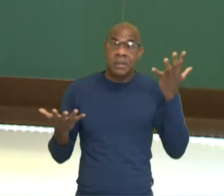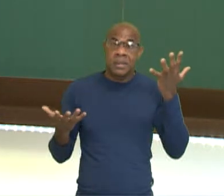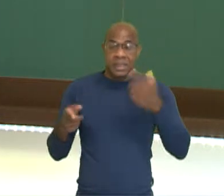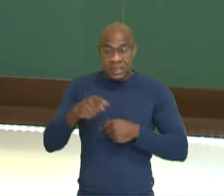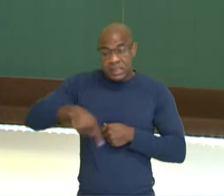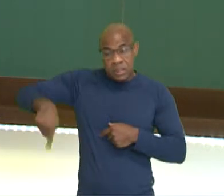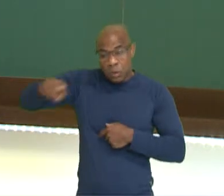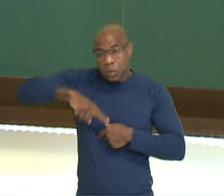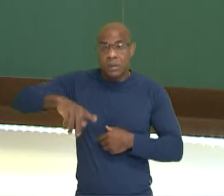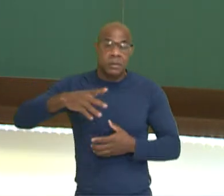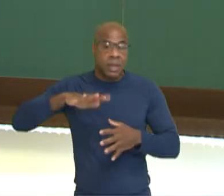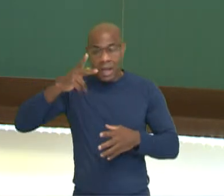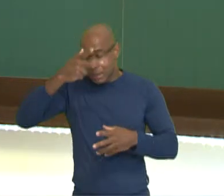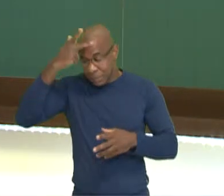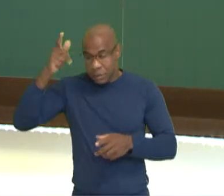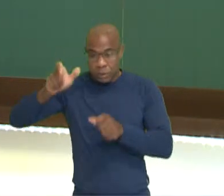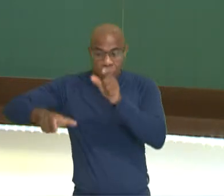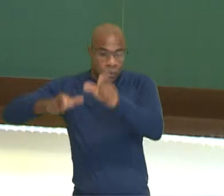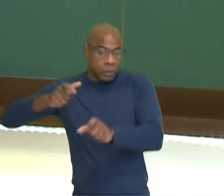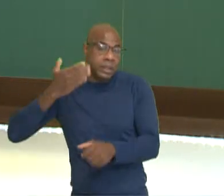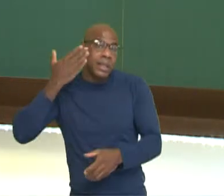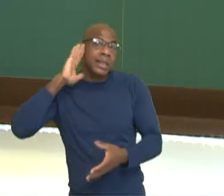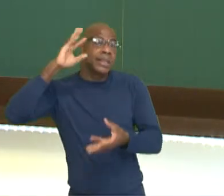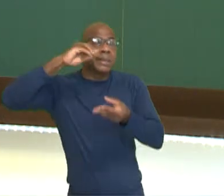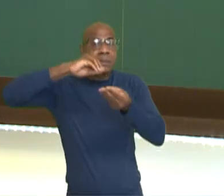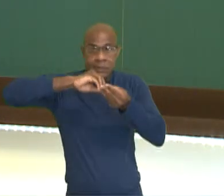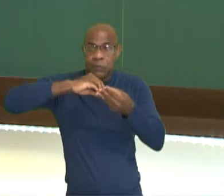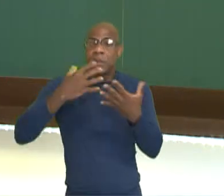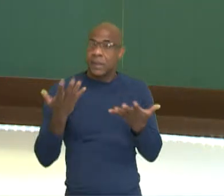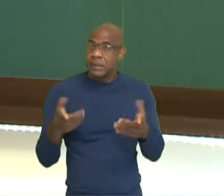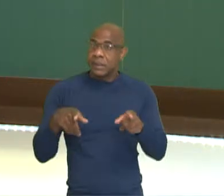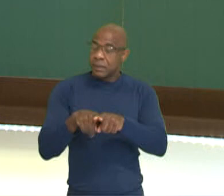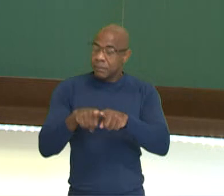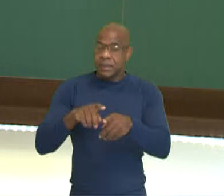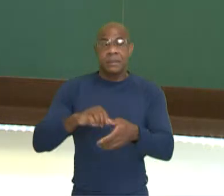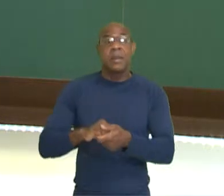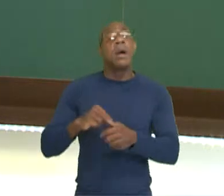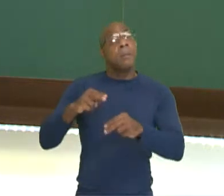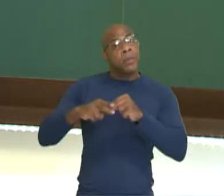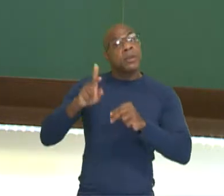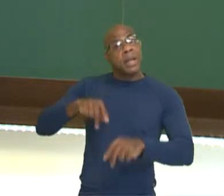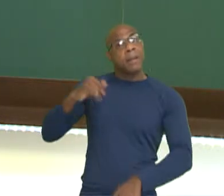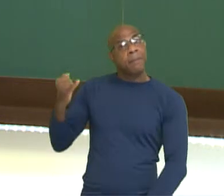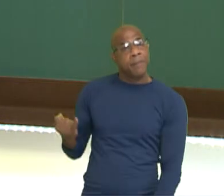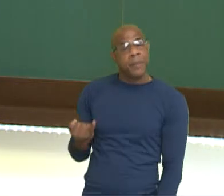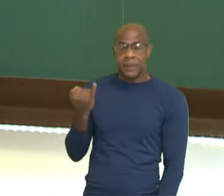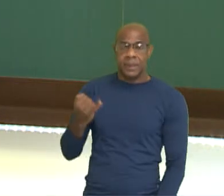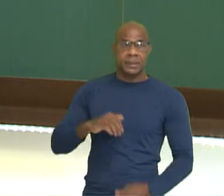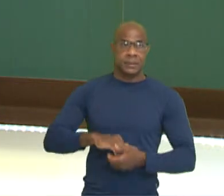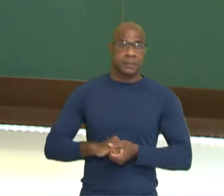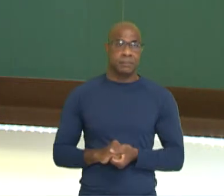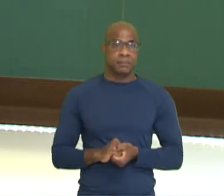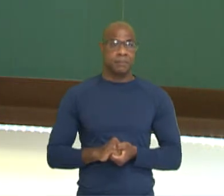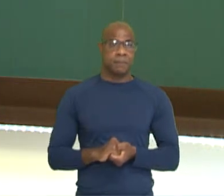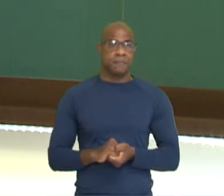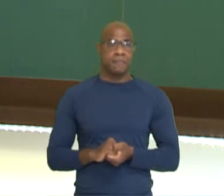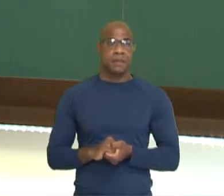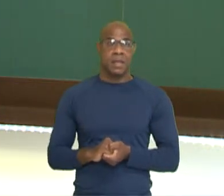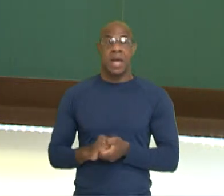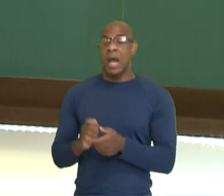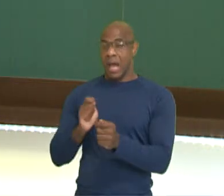à maioria das pessoas que vão ler essa reportagem. Por isso é tão importante.